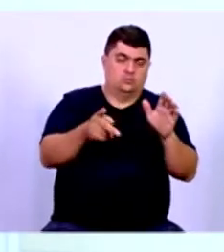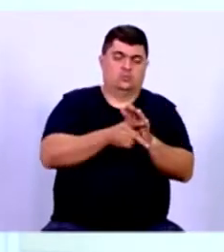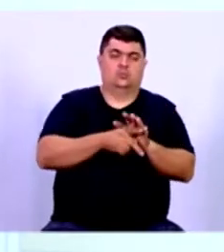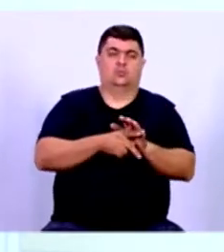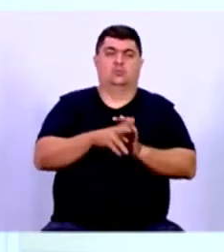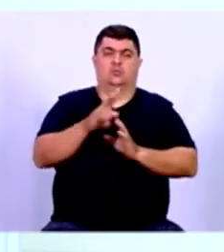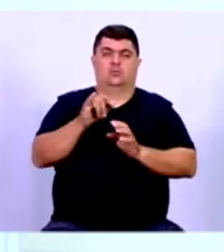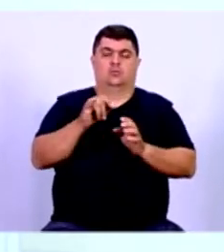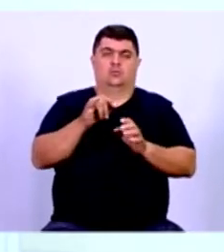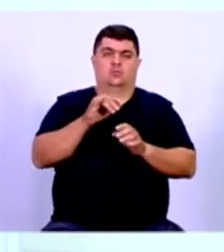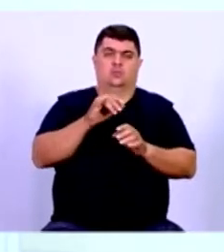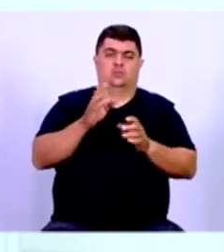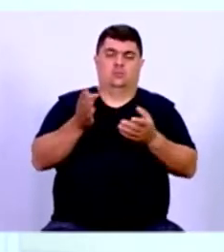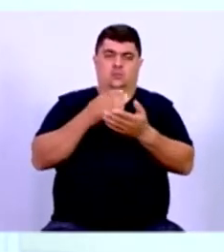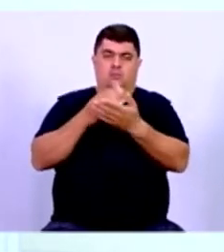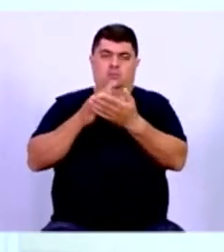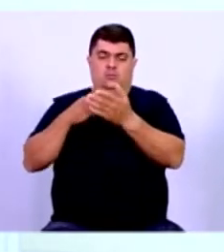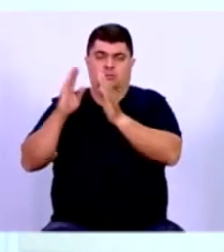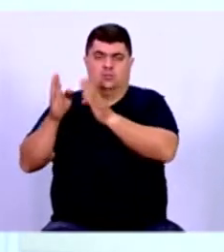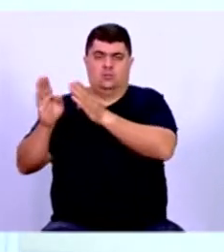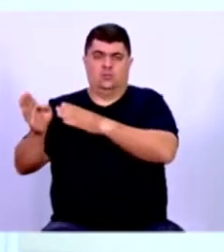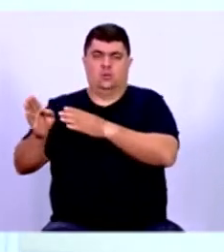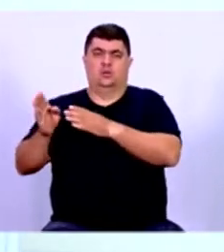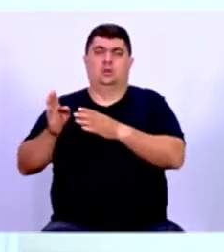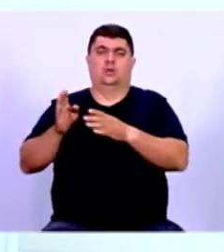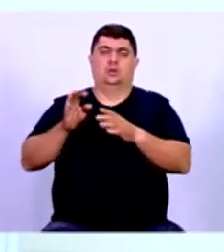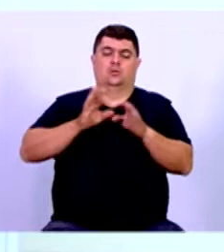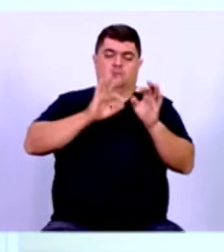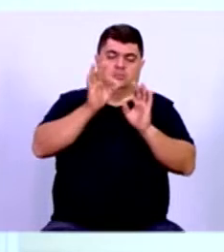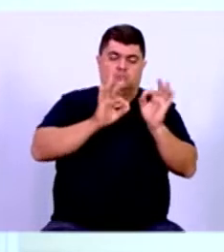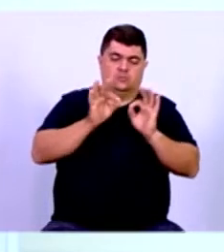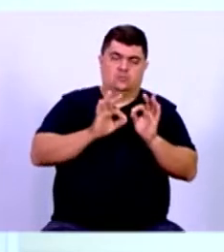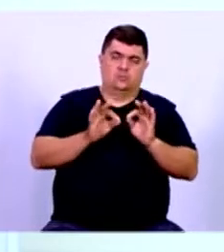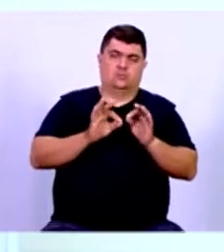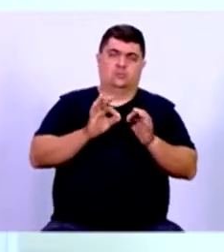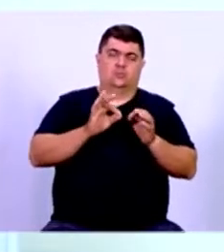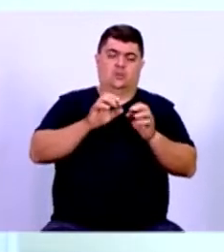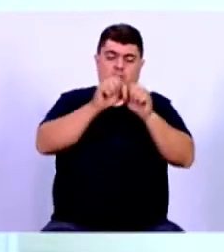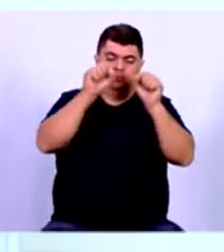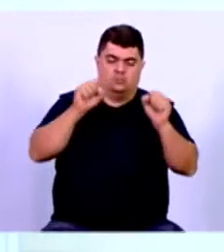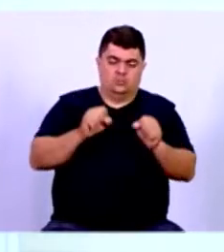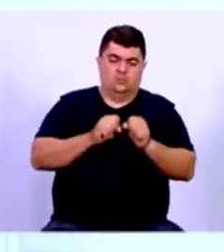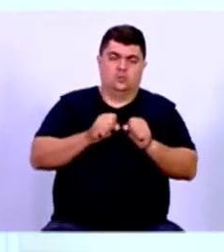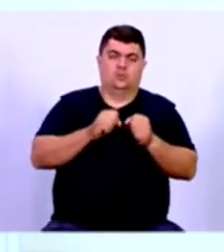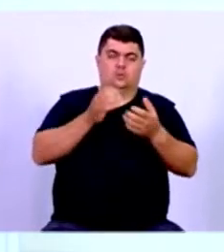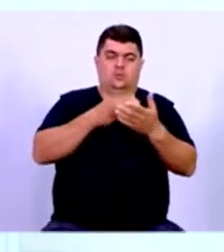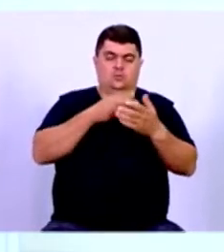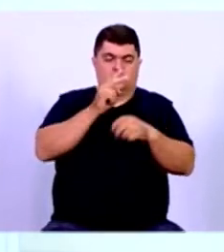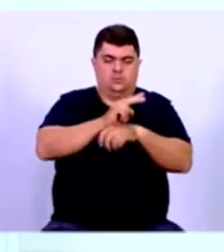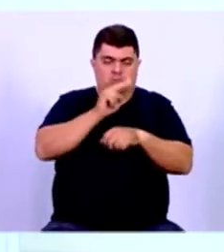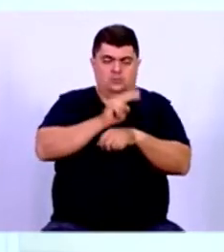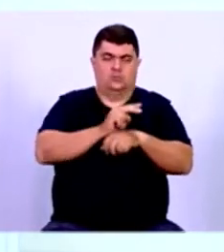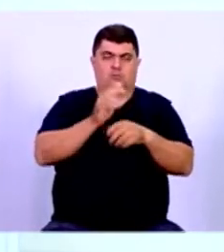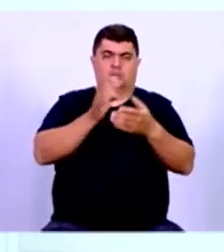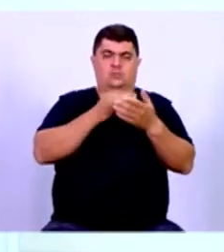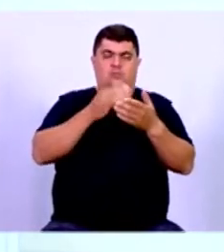você vai realizar um estágio na biblioteca, você vai ter que realizar um estágio ali organizando um sistema de controle dos